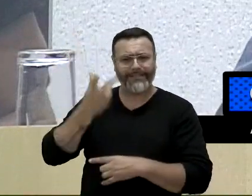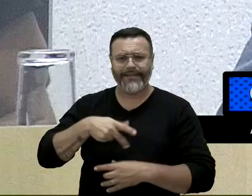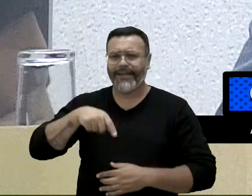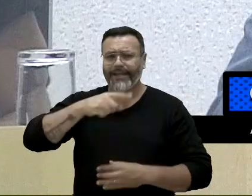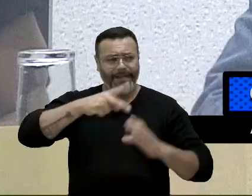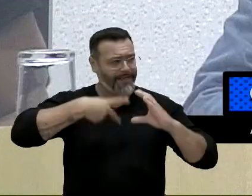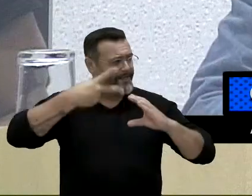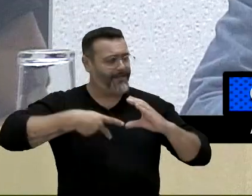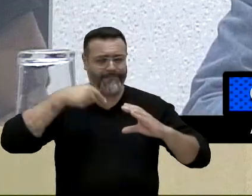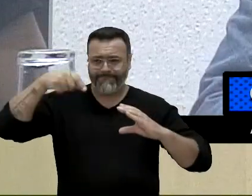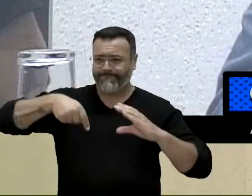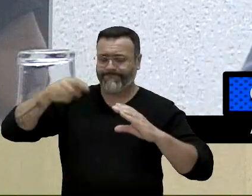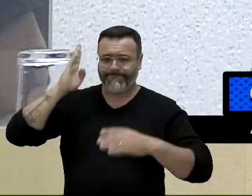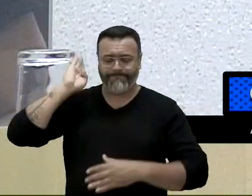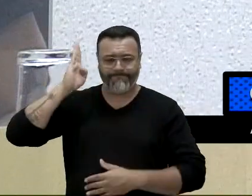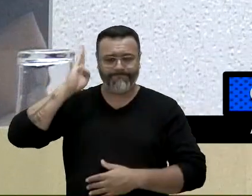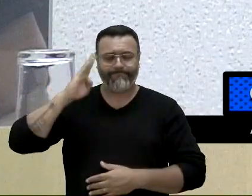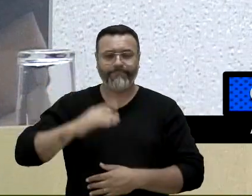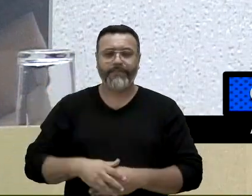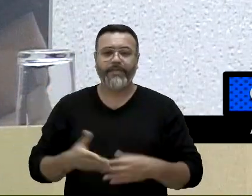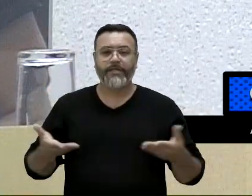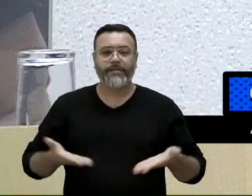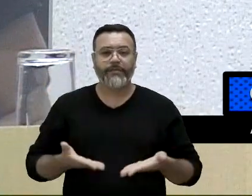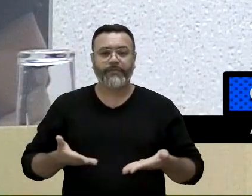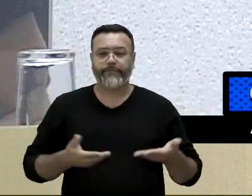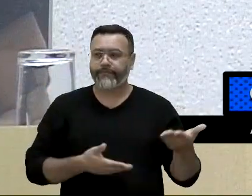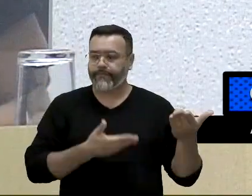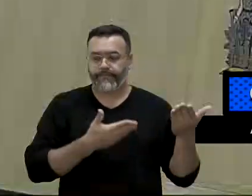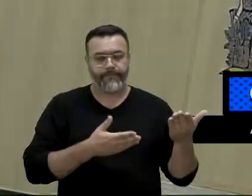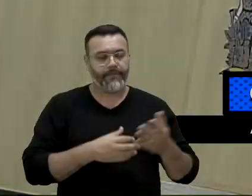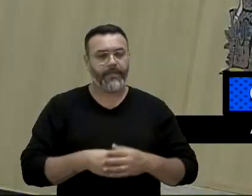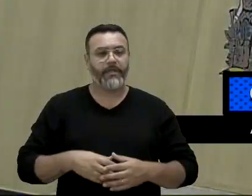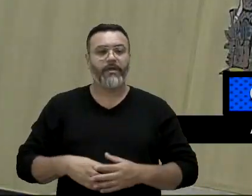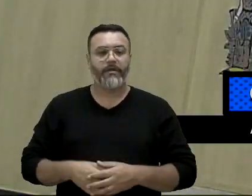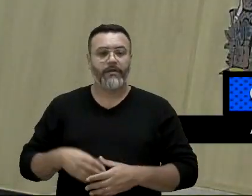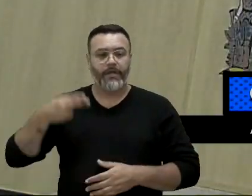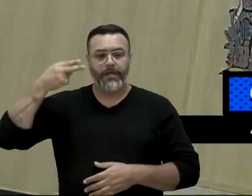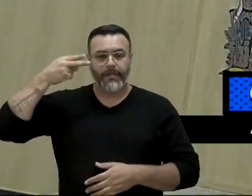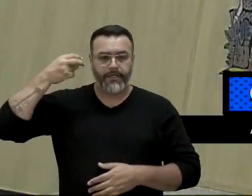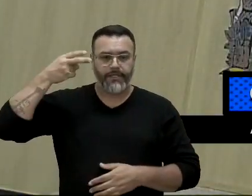Casa Legislativa. Então, eu passo agora a palavra para a vereadora Elisa.